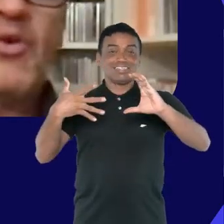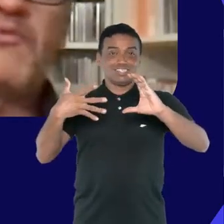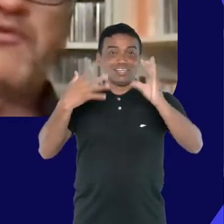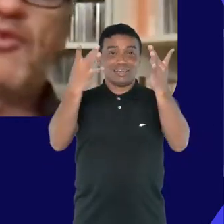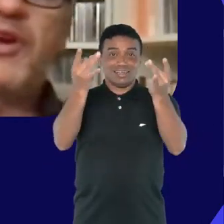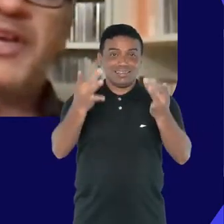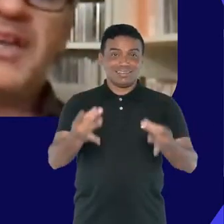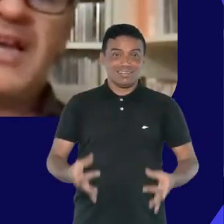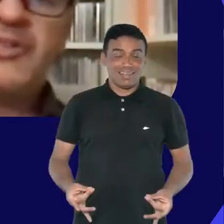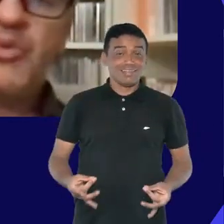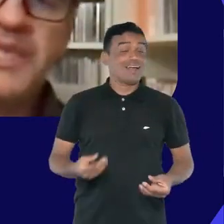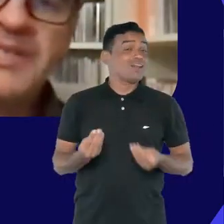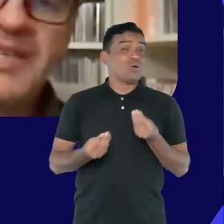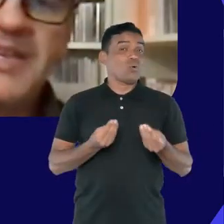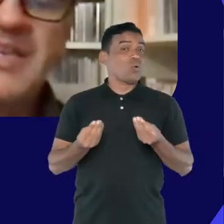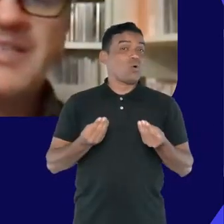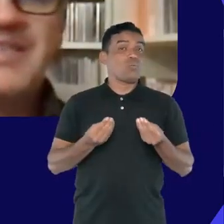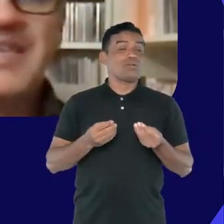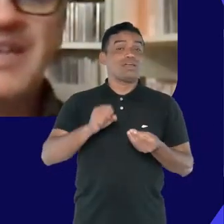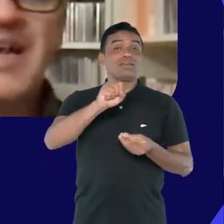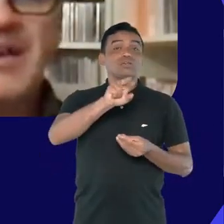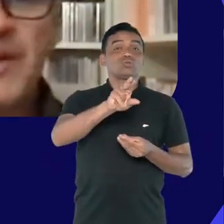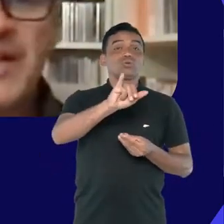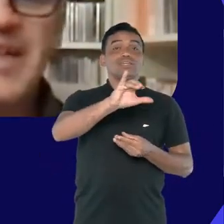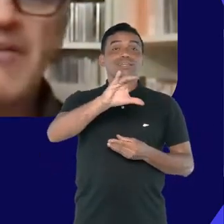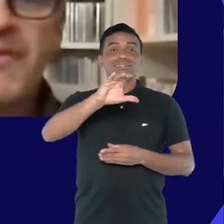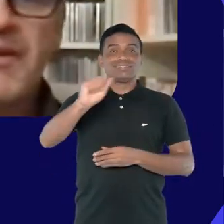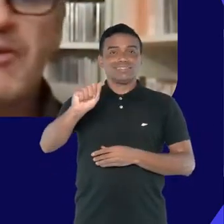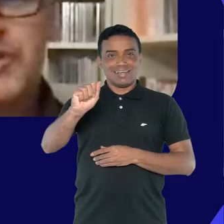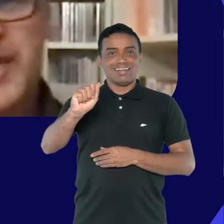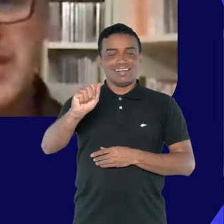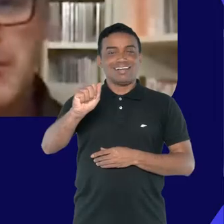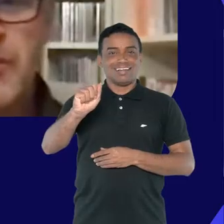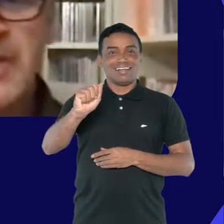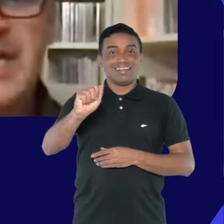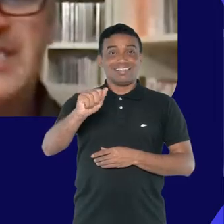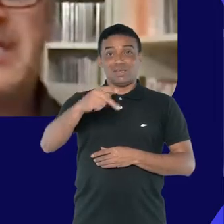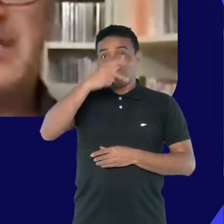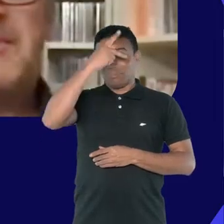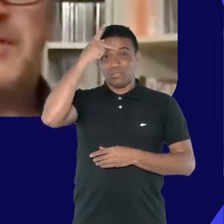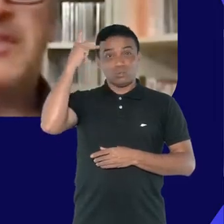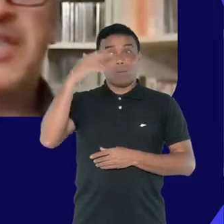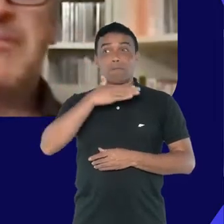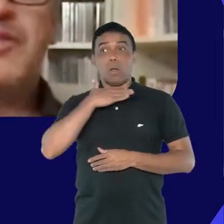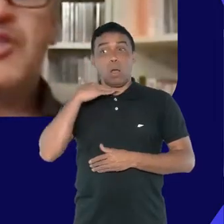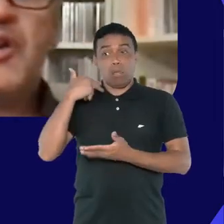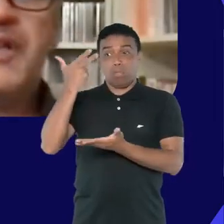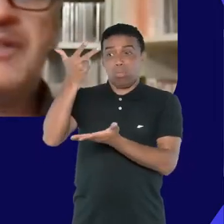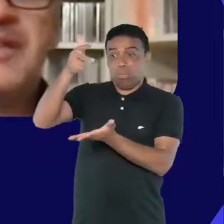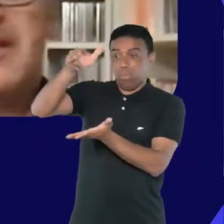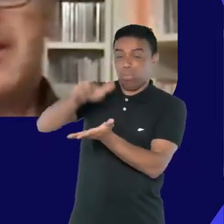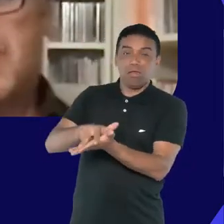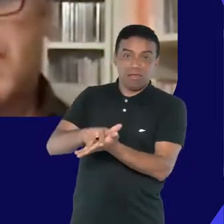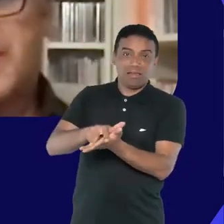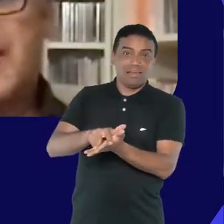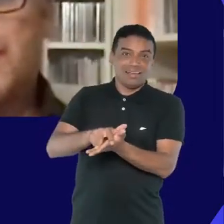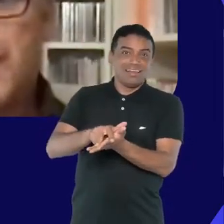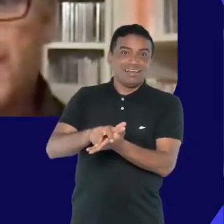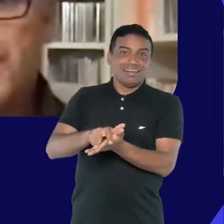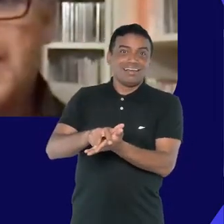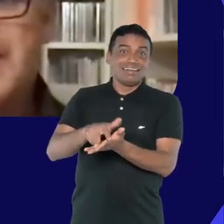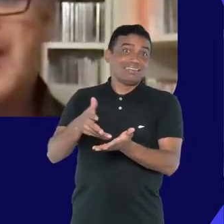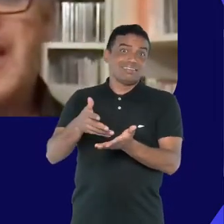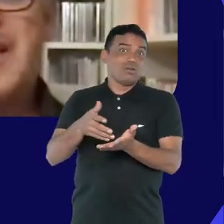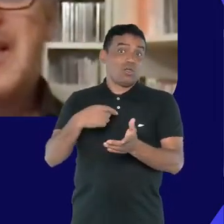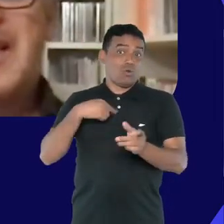descreve como foi à Suíça desenterrar o cadáver ou os restos mortais de James Joyce, que é uma coisa que